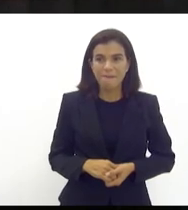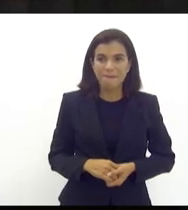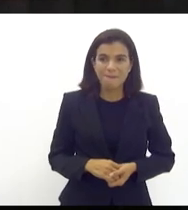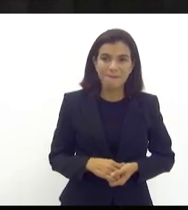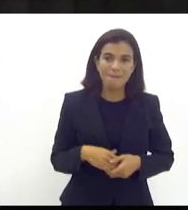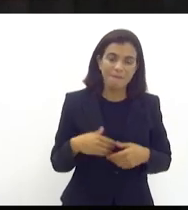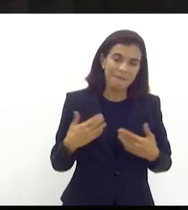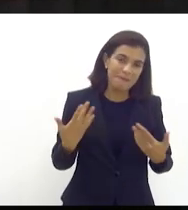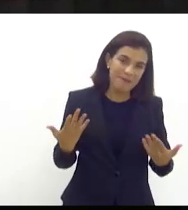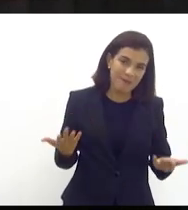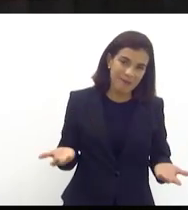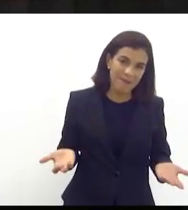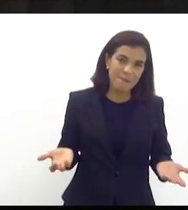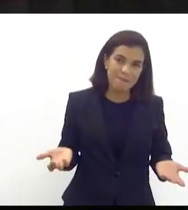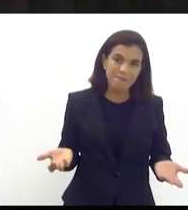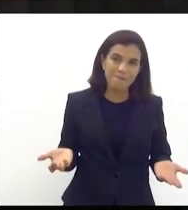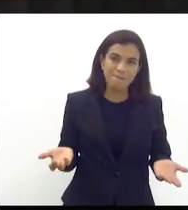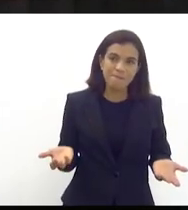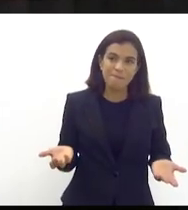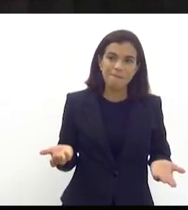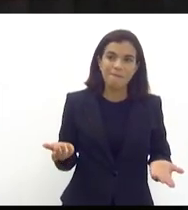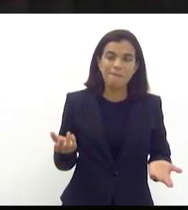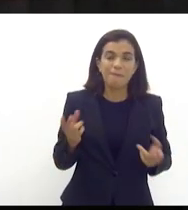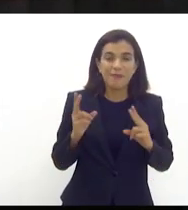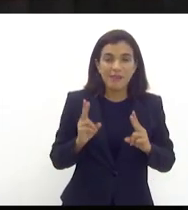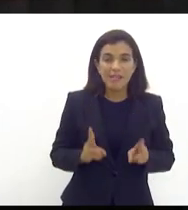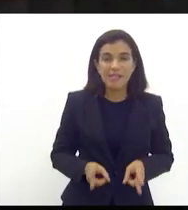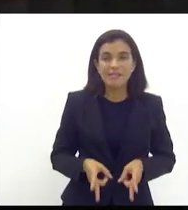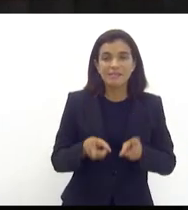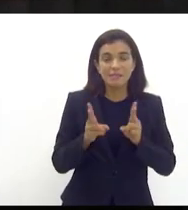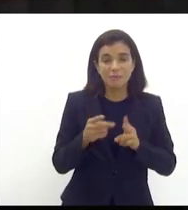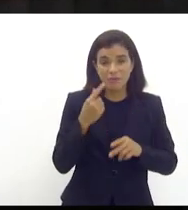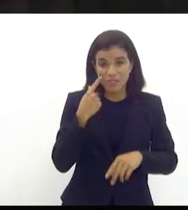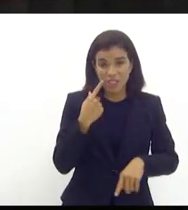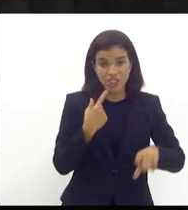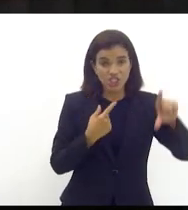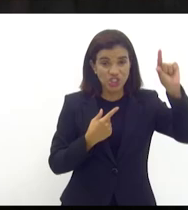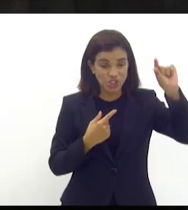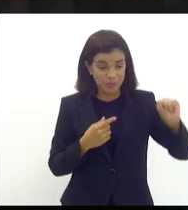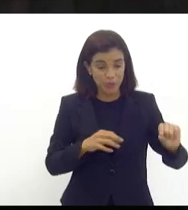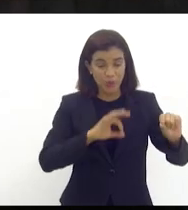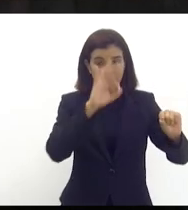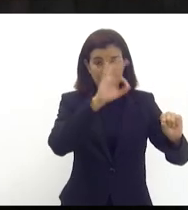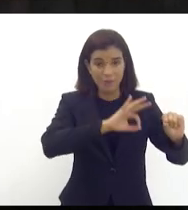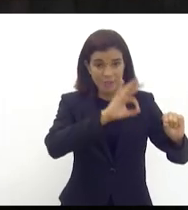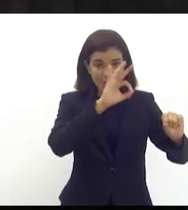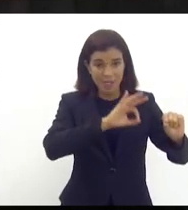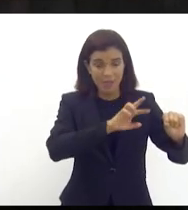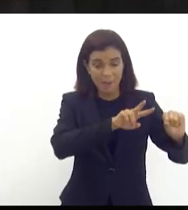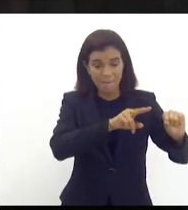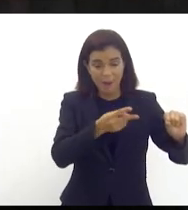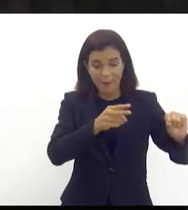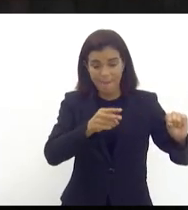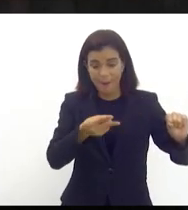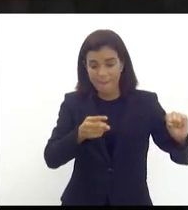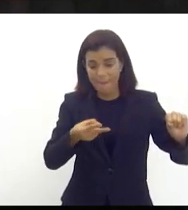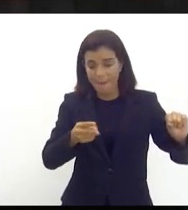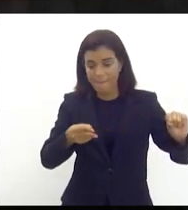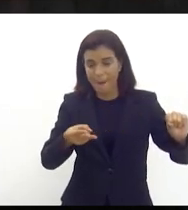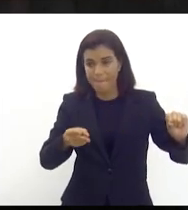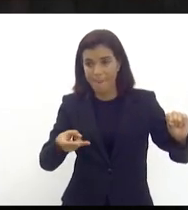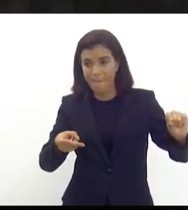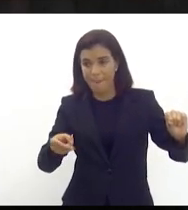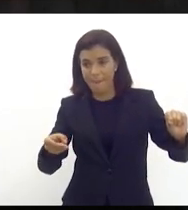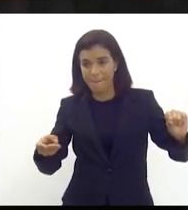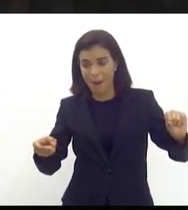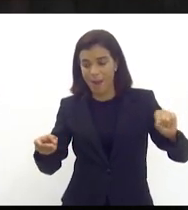Então você veja que sempre que você dá uma redução de alíquota, a cadeia intermediária